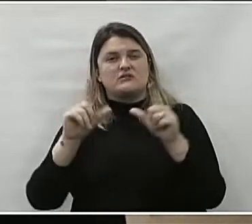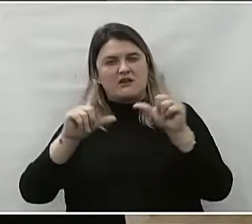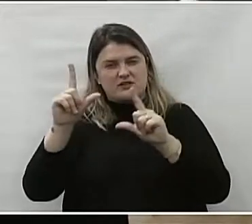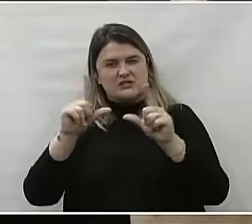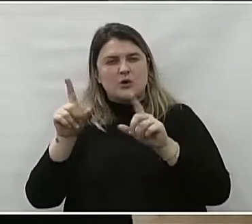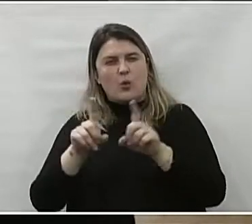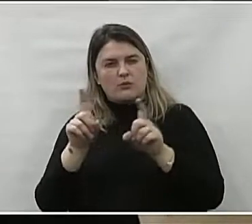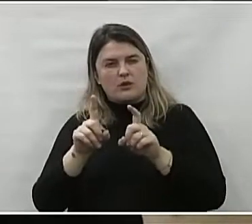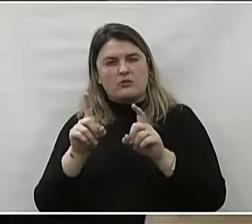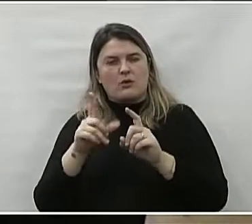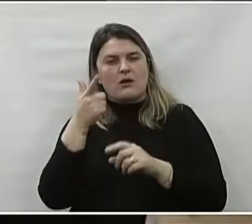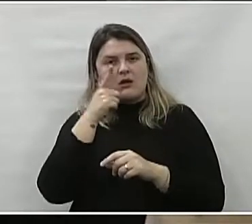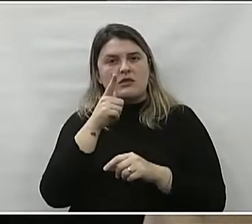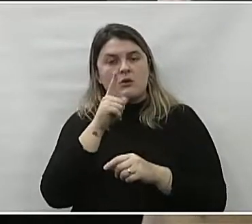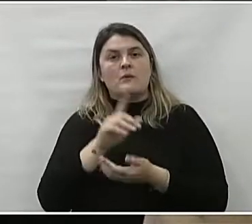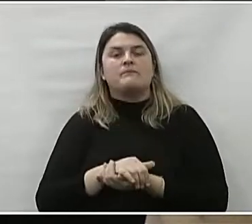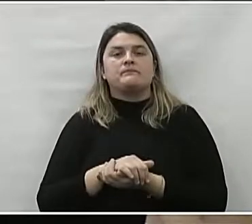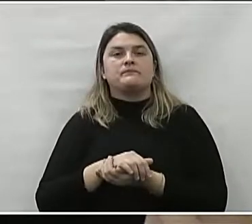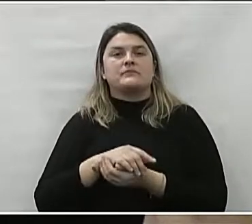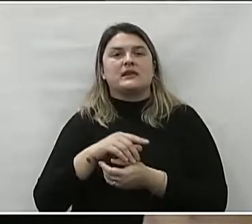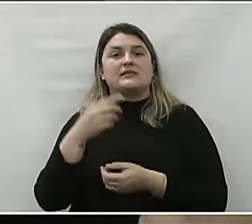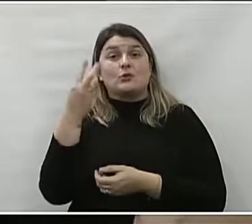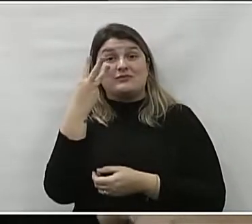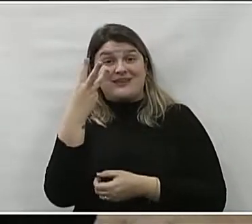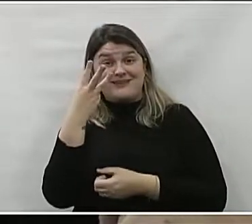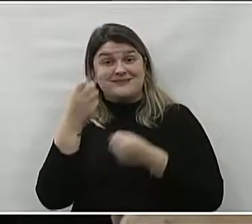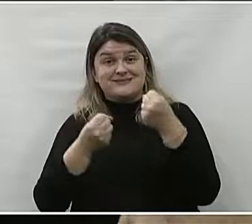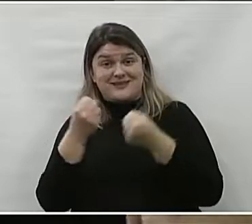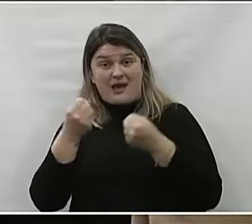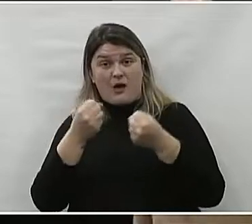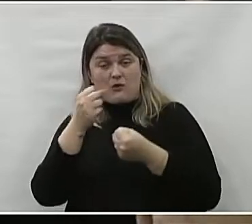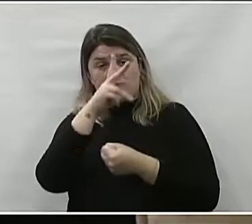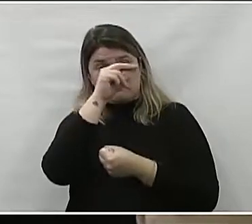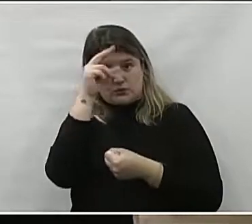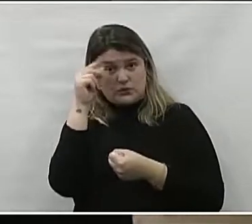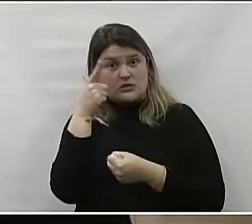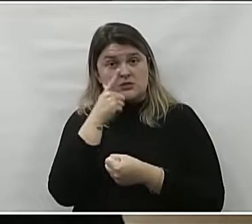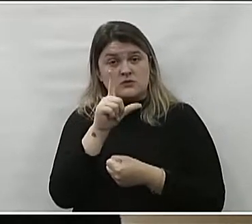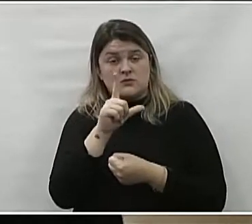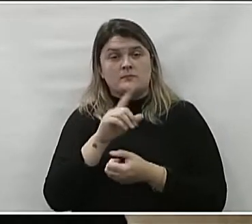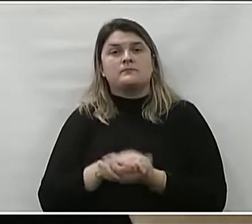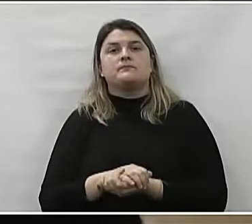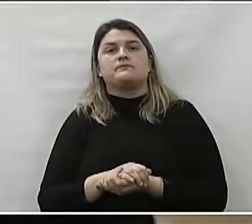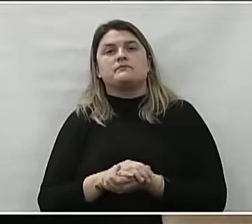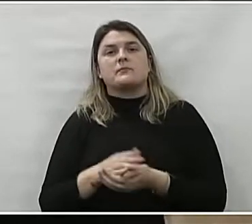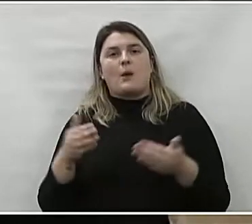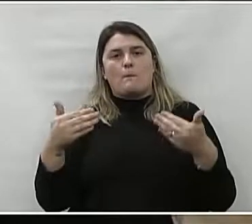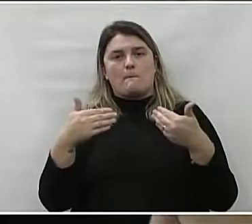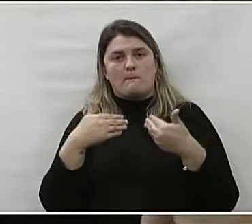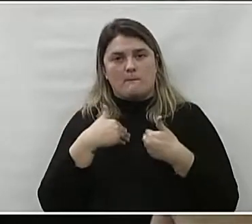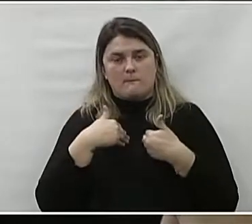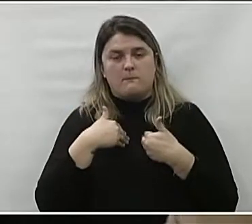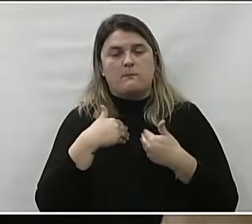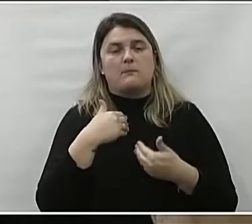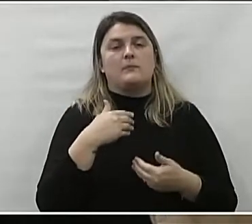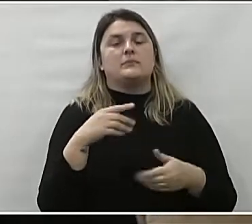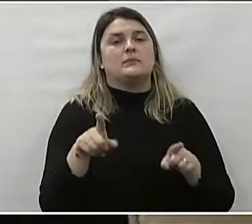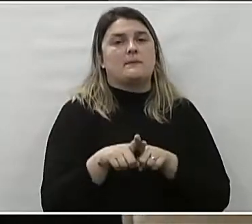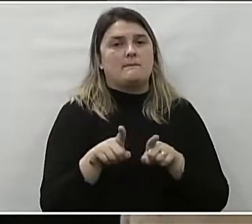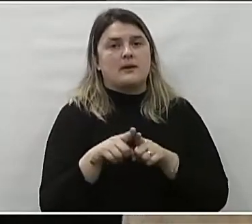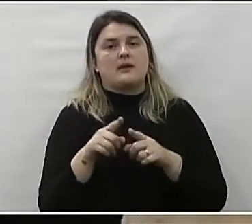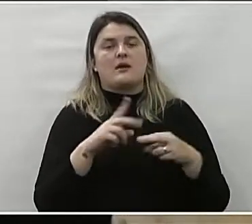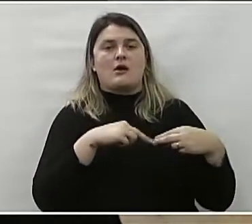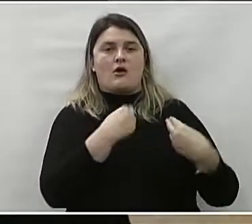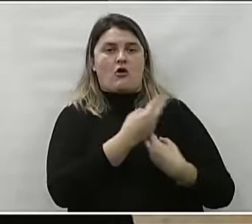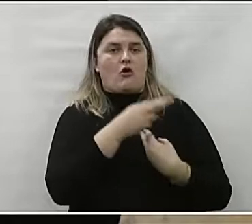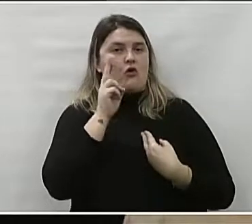município Como já foi citado mais três veículos aí para administração será para o autismo sem Barreiras outro a